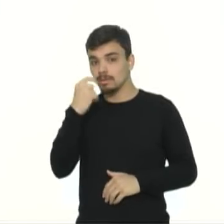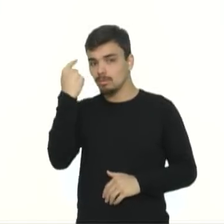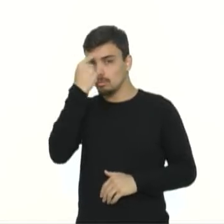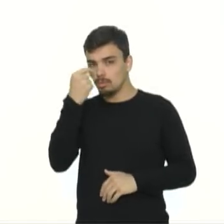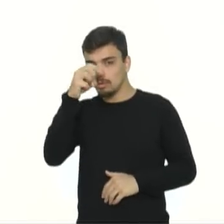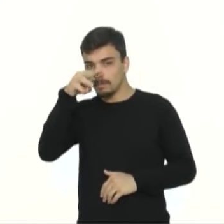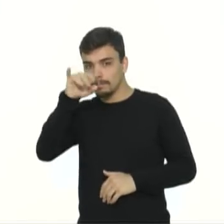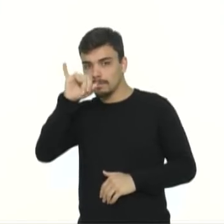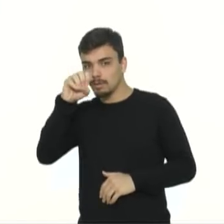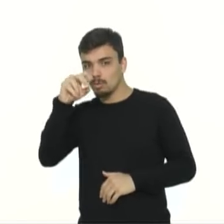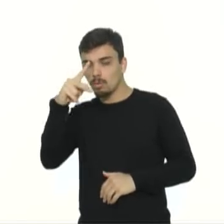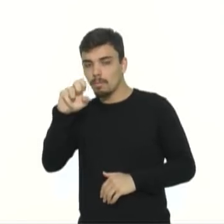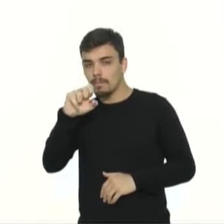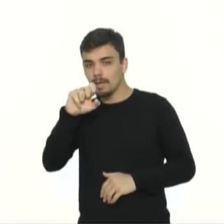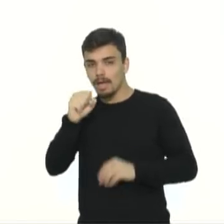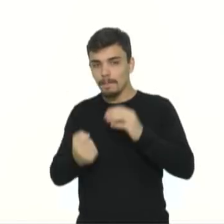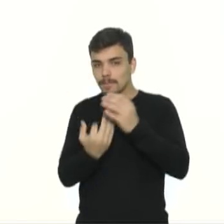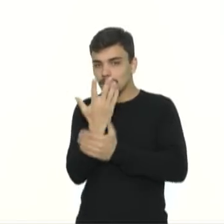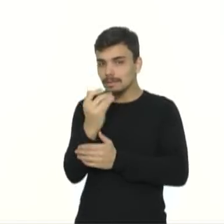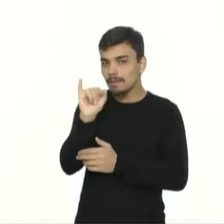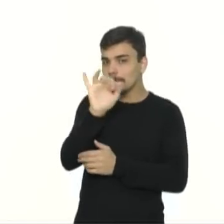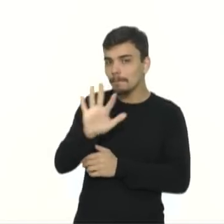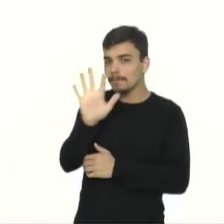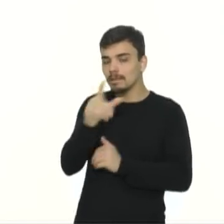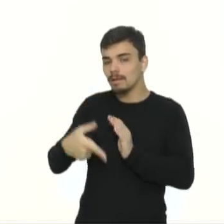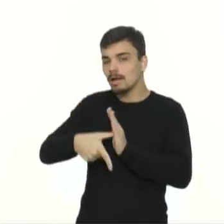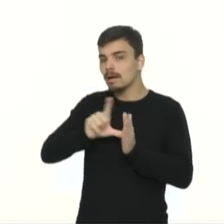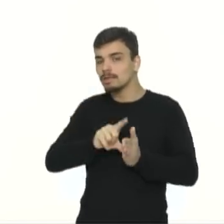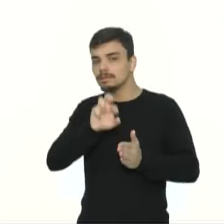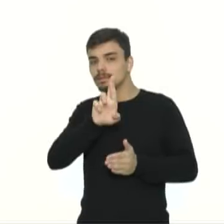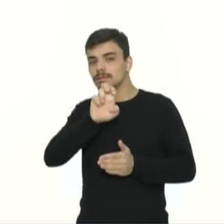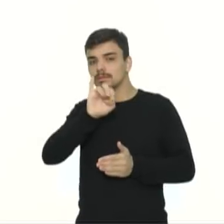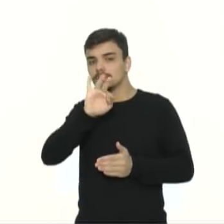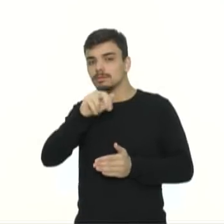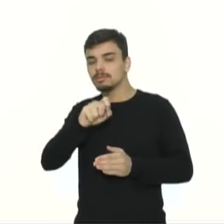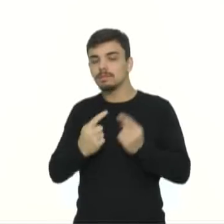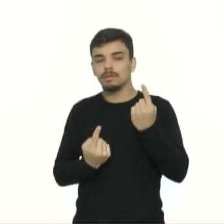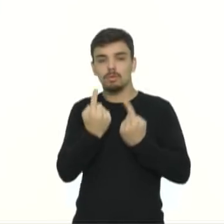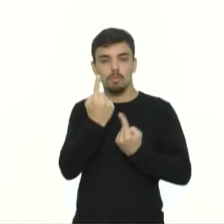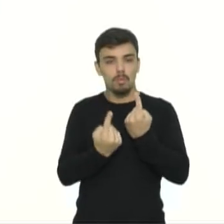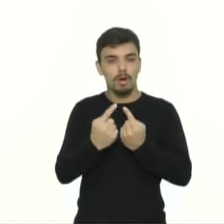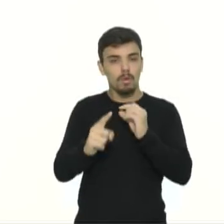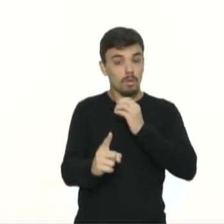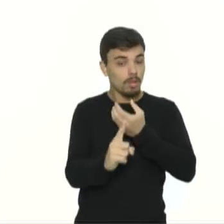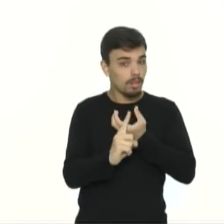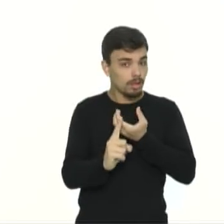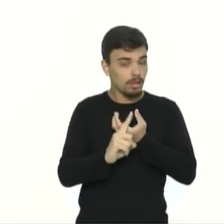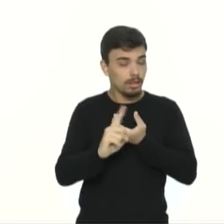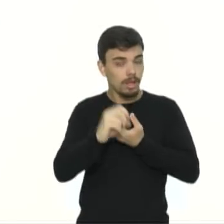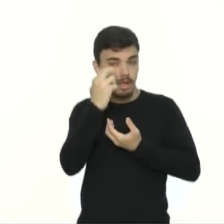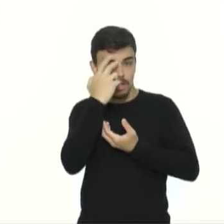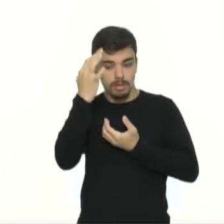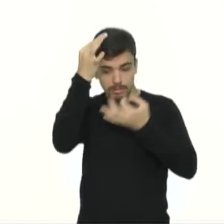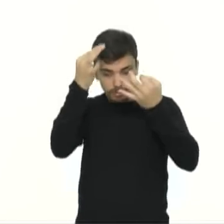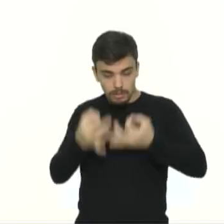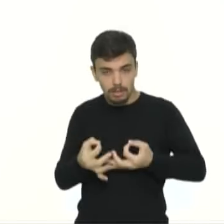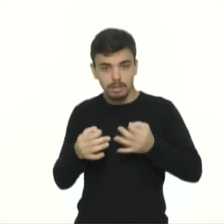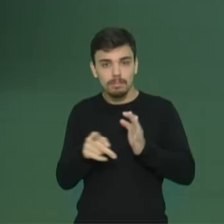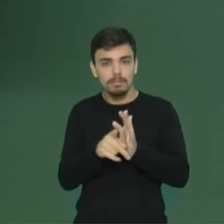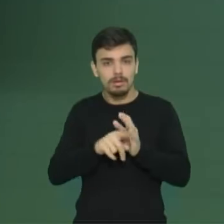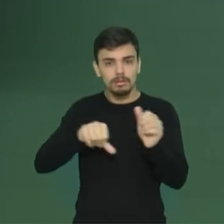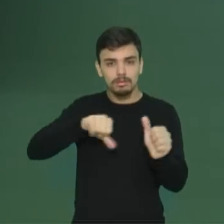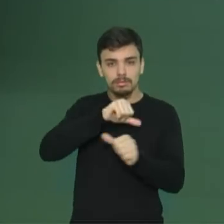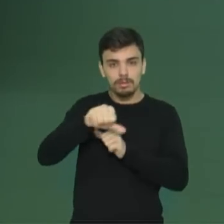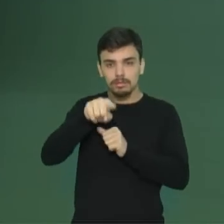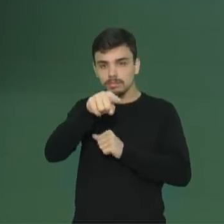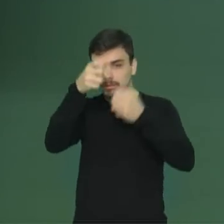imagem forma-se antes da retina, qual tipo de lente é a mais adequada para tornar a visão emétrope?